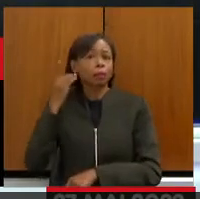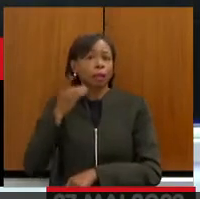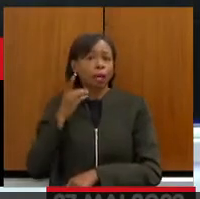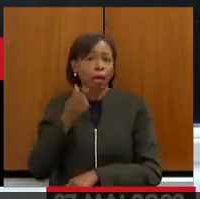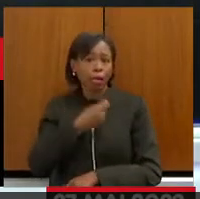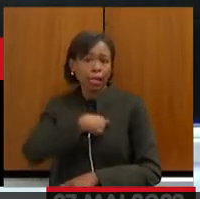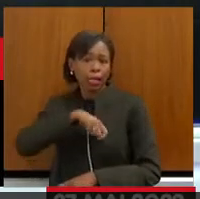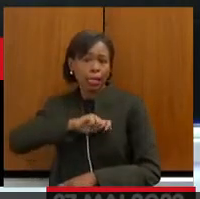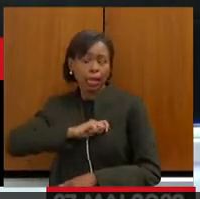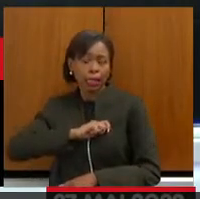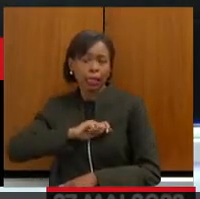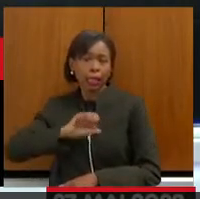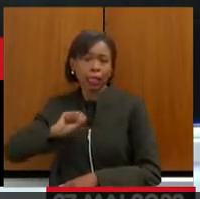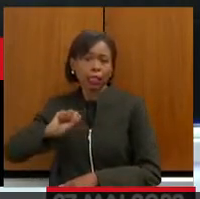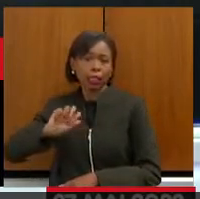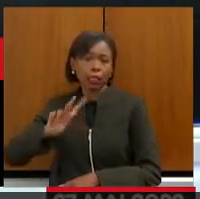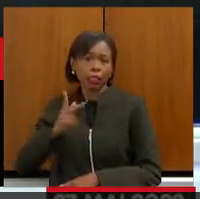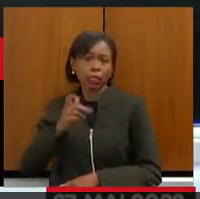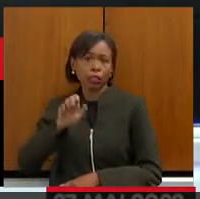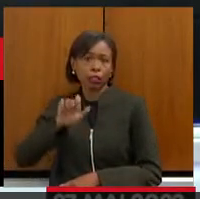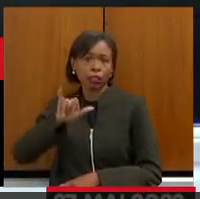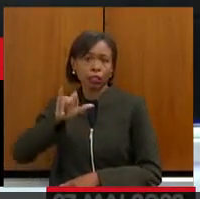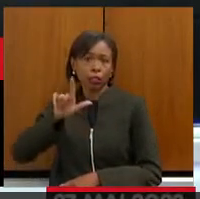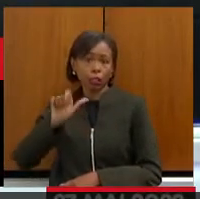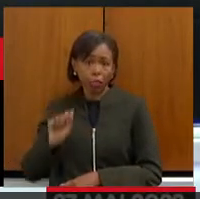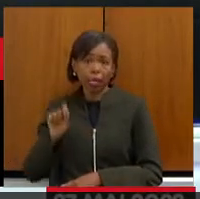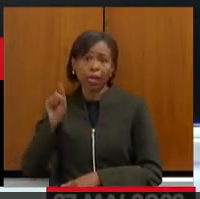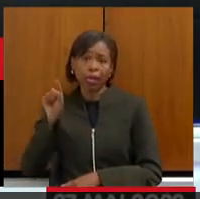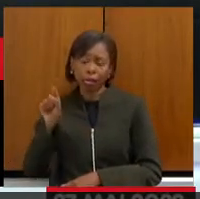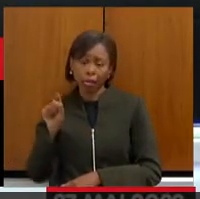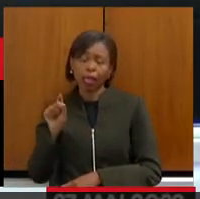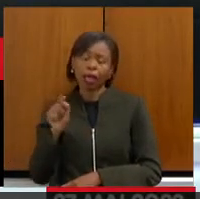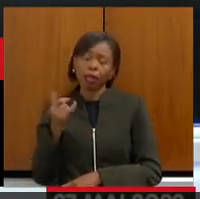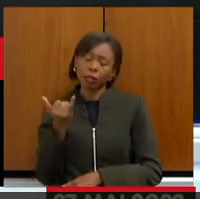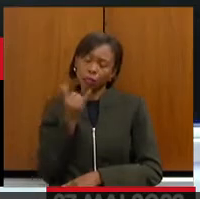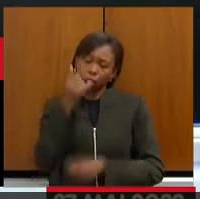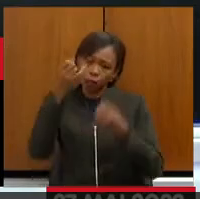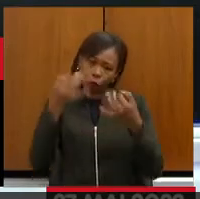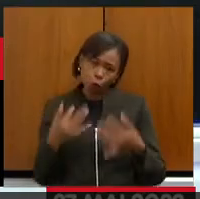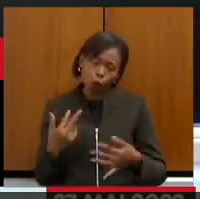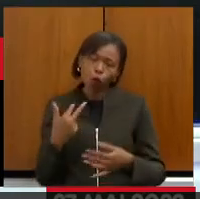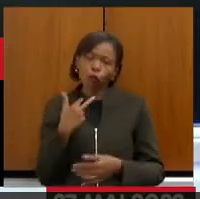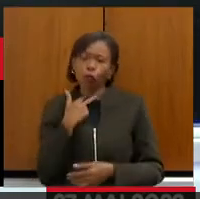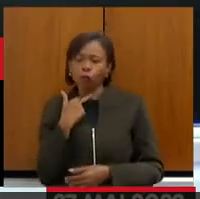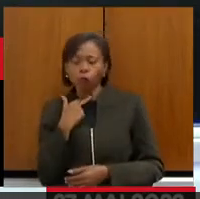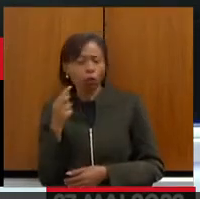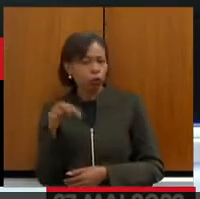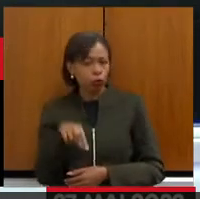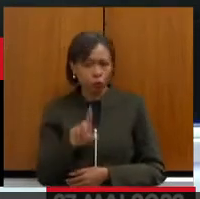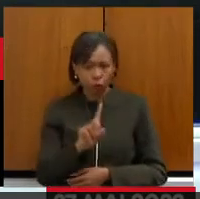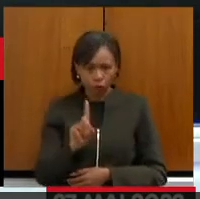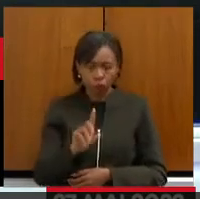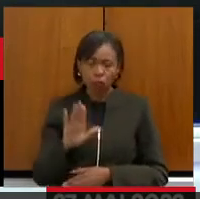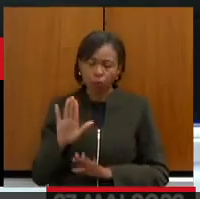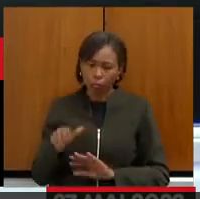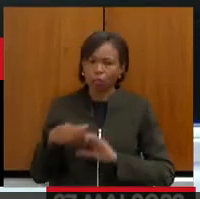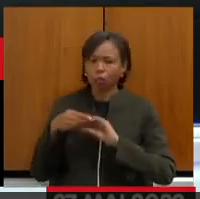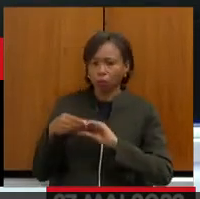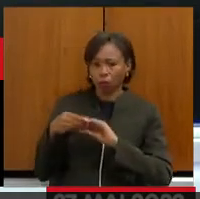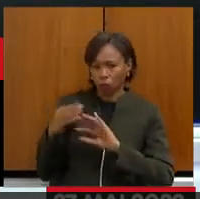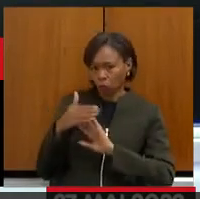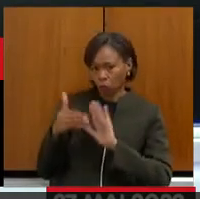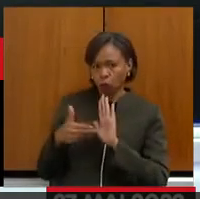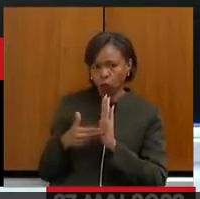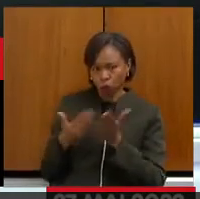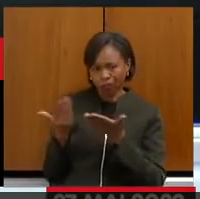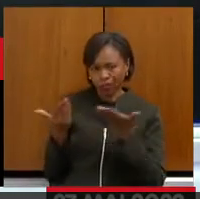delegada Sheila que registrou aqui conosco os motivos da sua ausência não pode estar conosco mas envia que os cumprimentos para